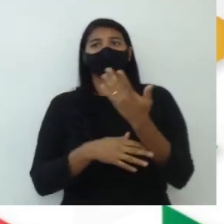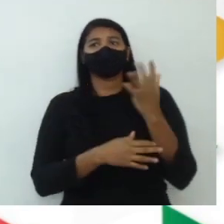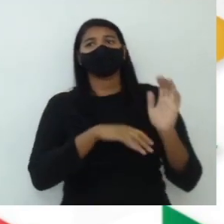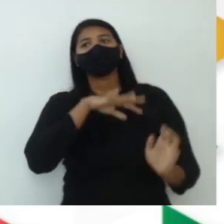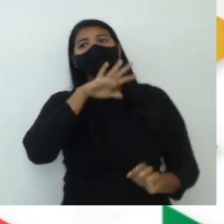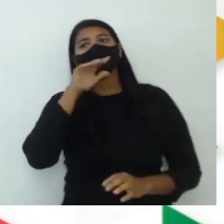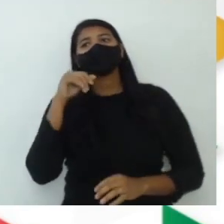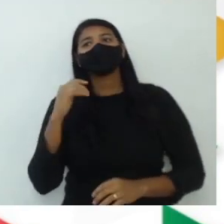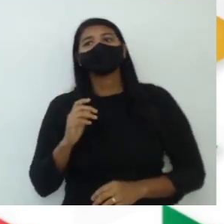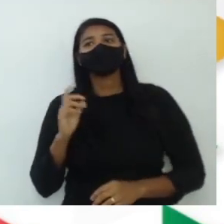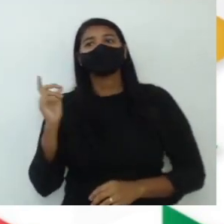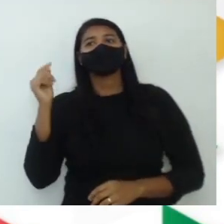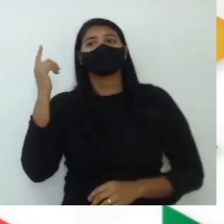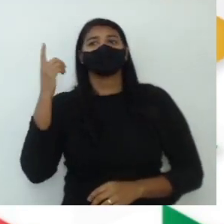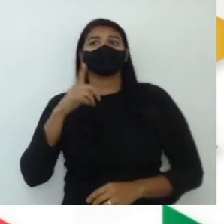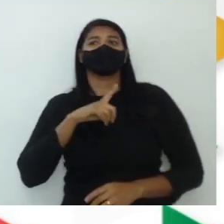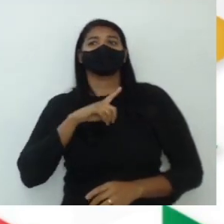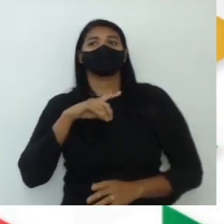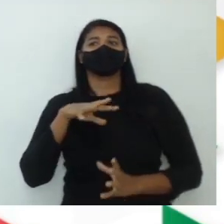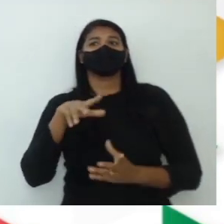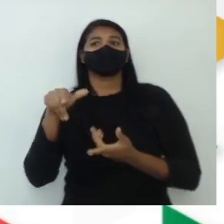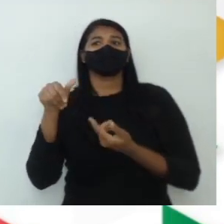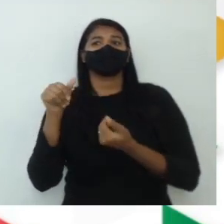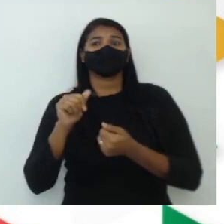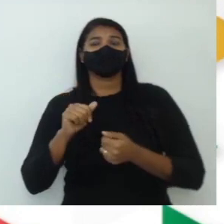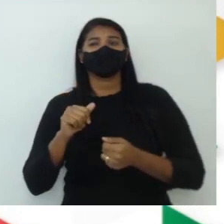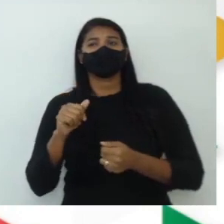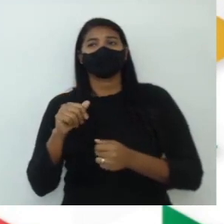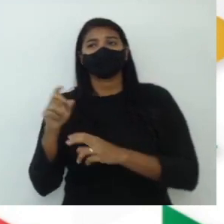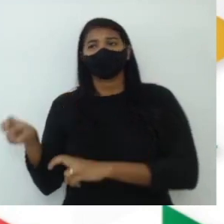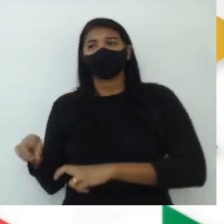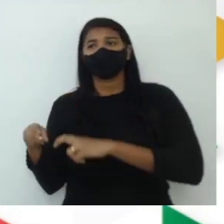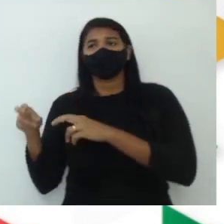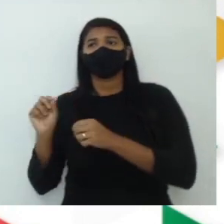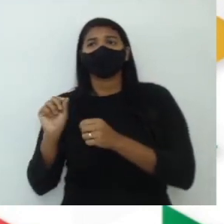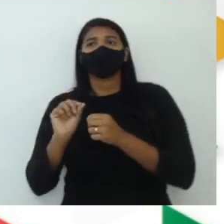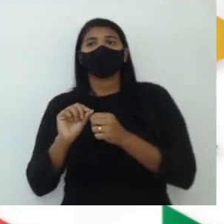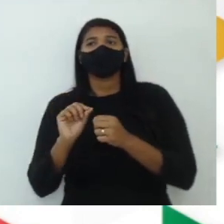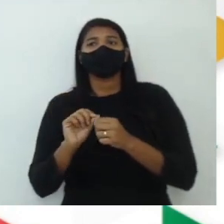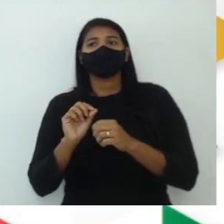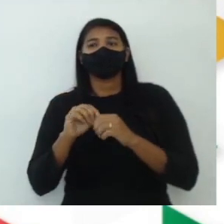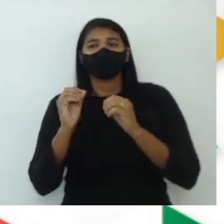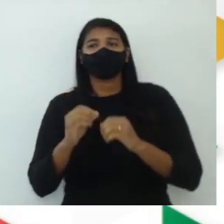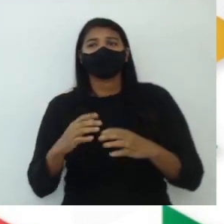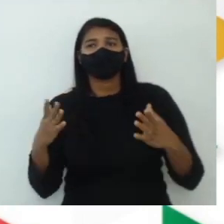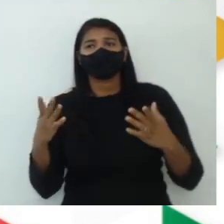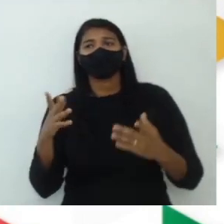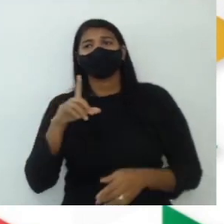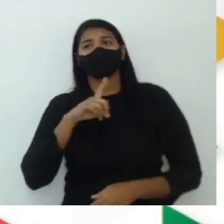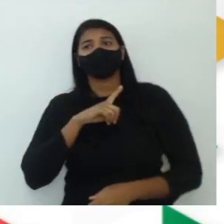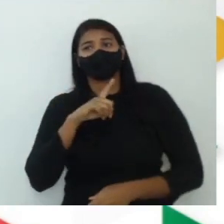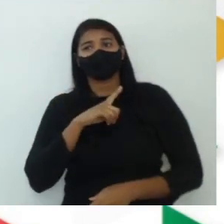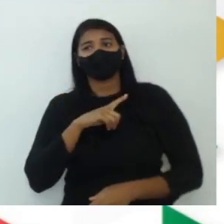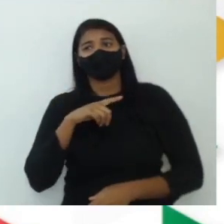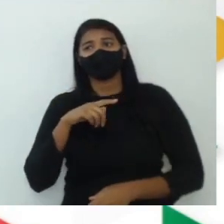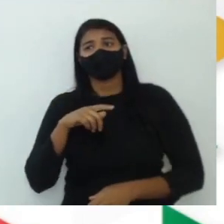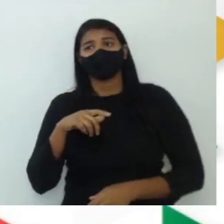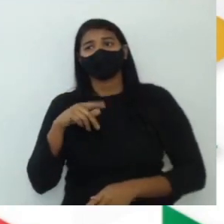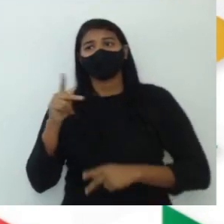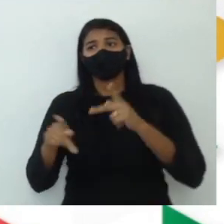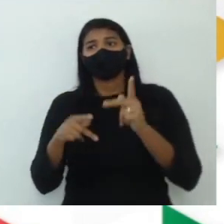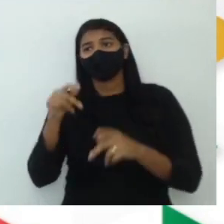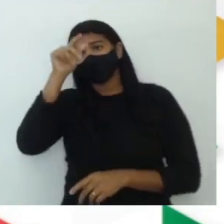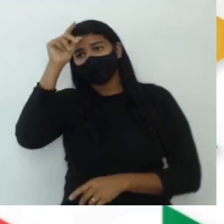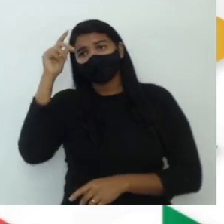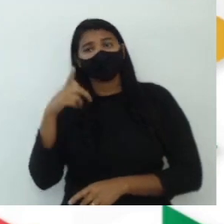da riqueza, né, que é produzida, porque a gente tem uma quantidade muito grande de pessoas que não têm acesso